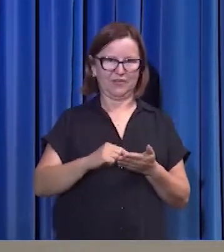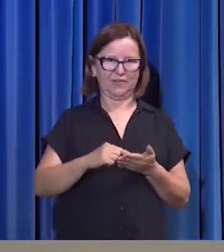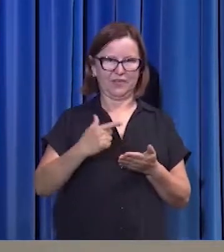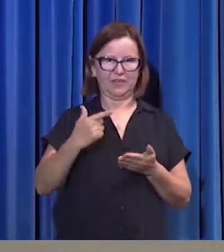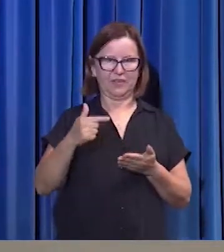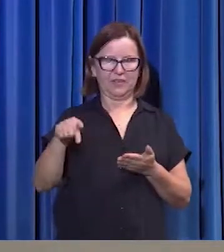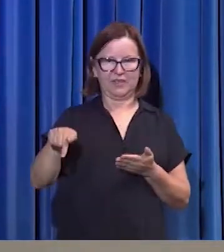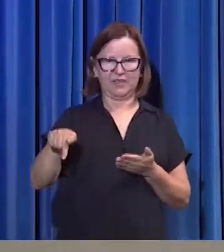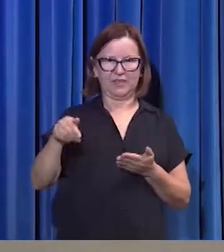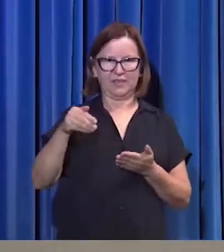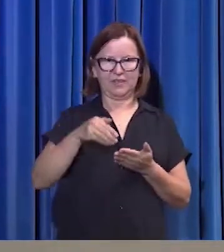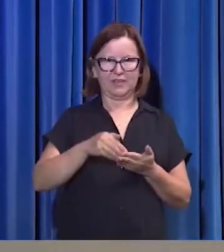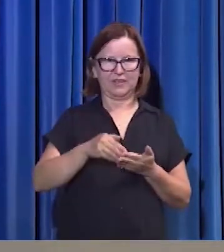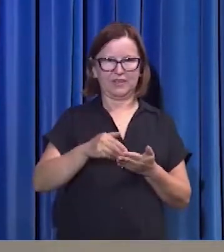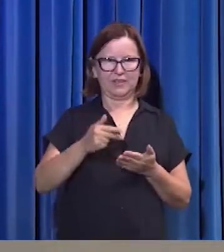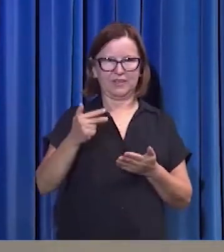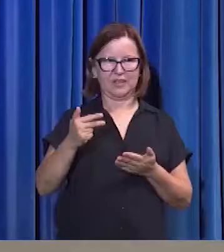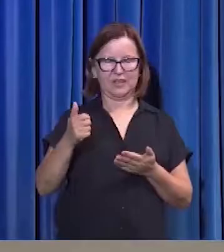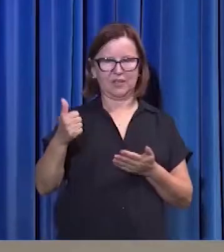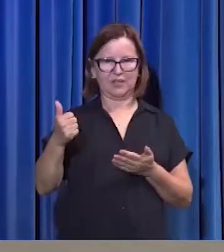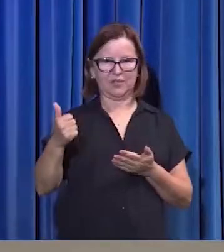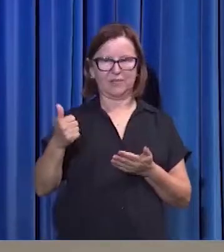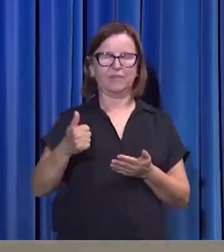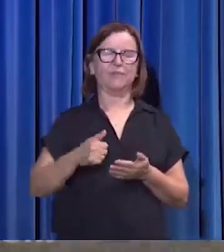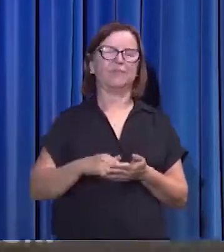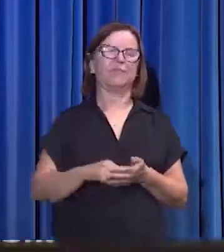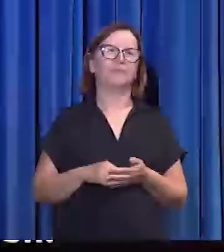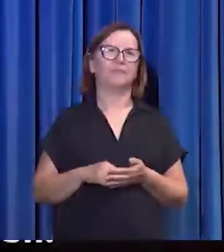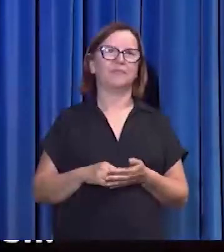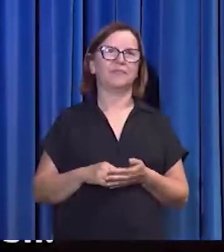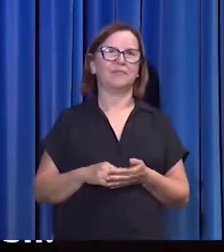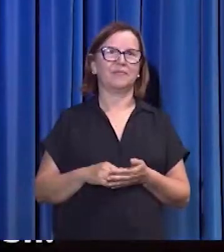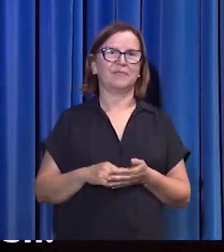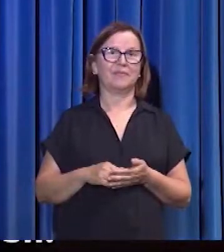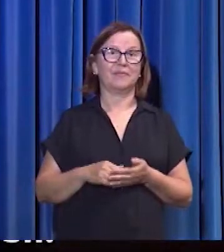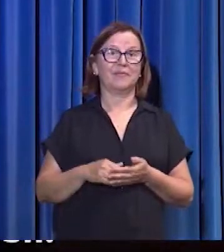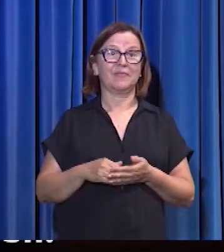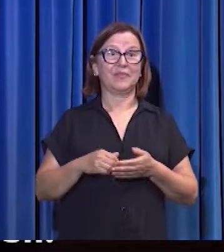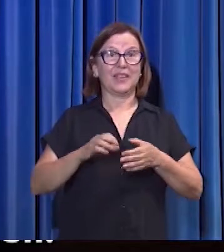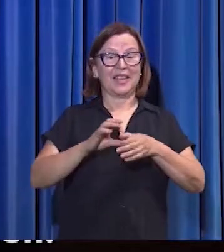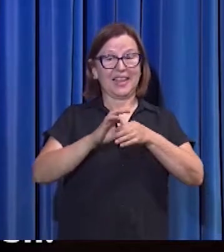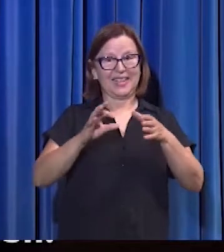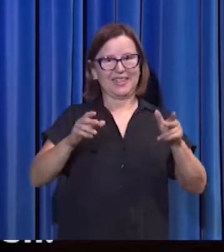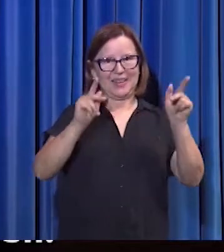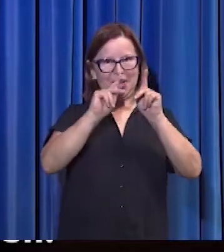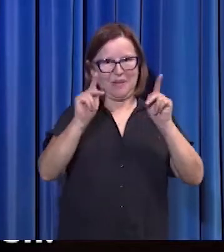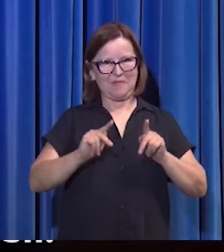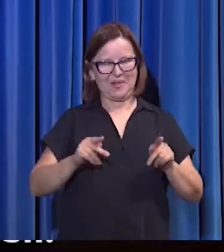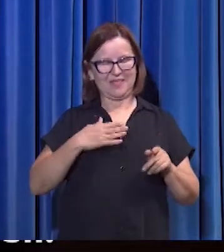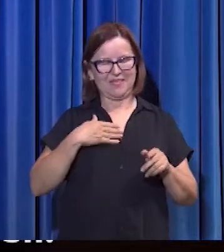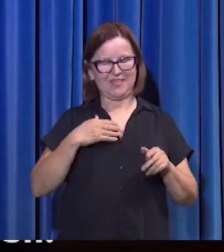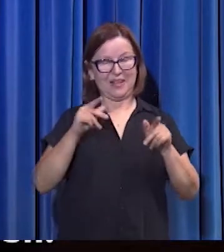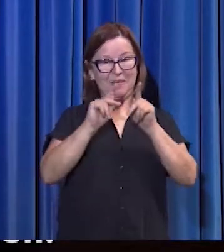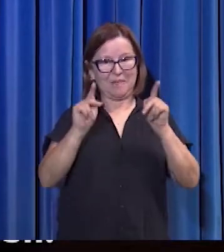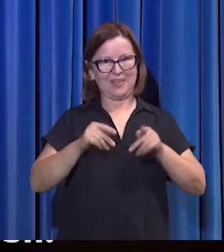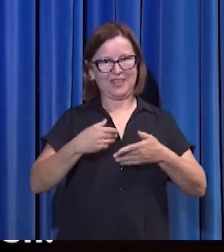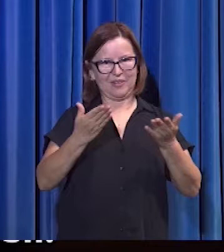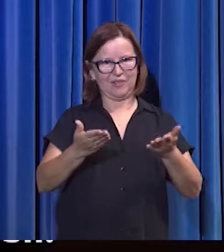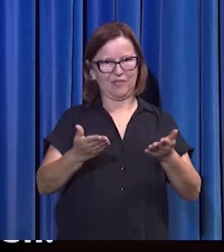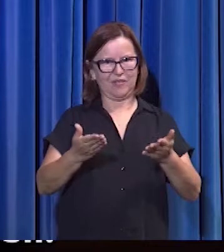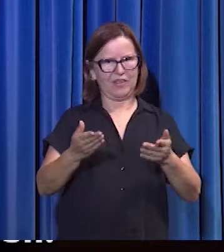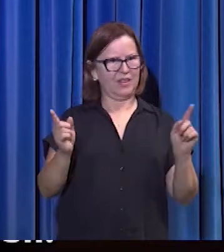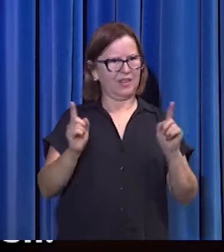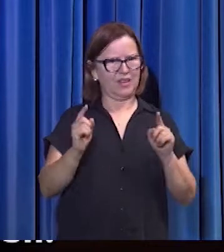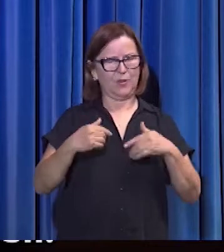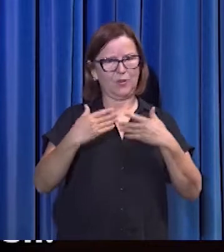27 a 31. Deixo-vos a paz, a minha paz vos dou. Não vô-la